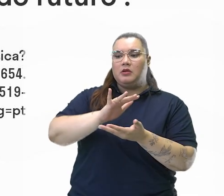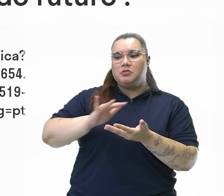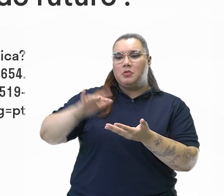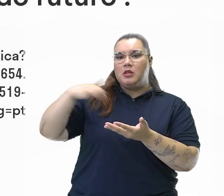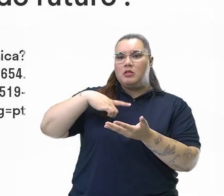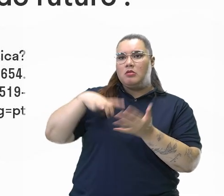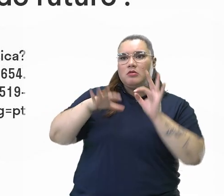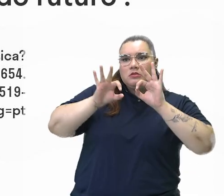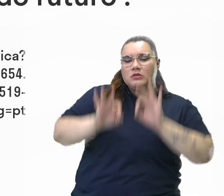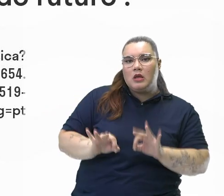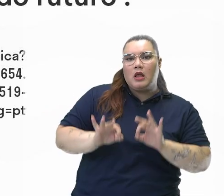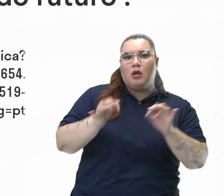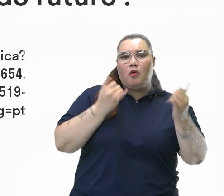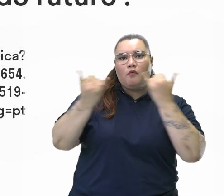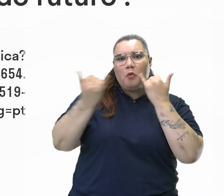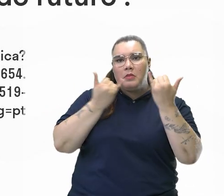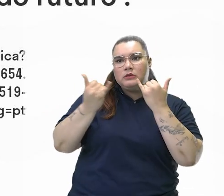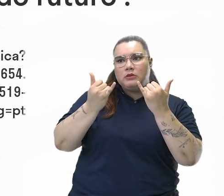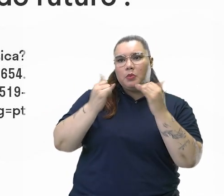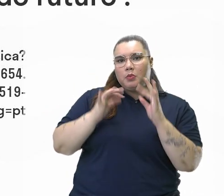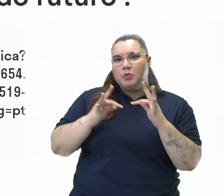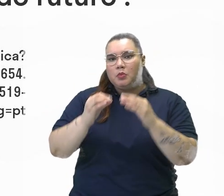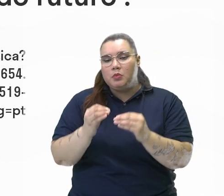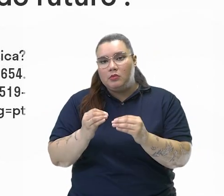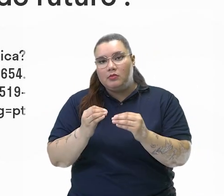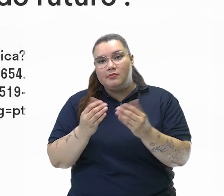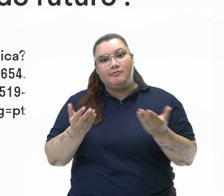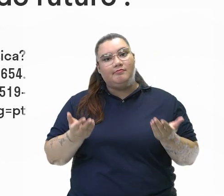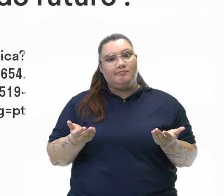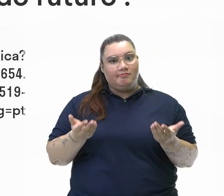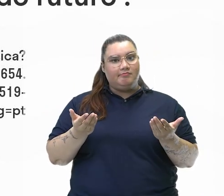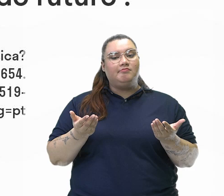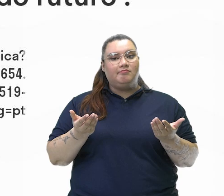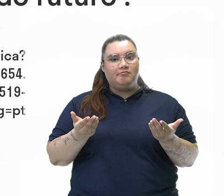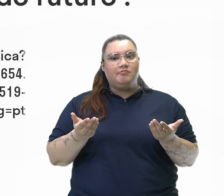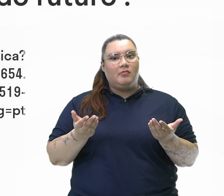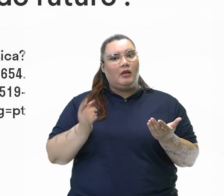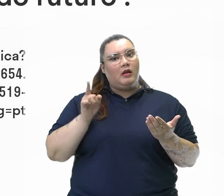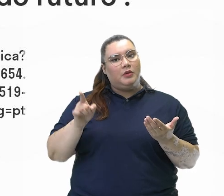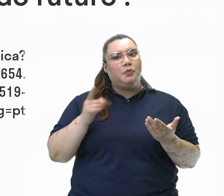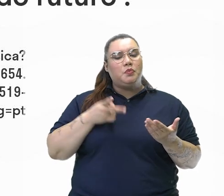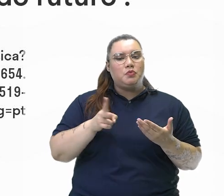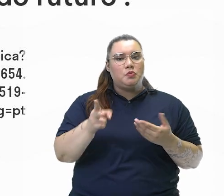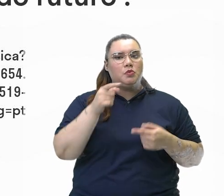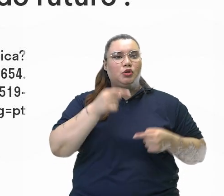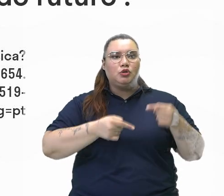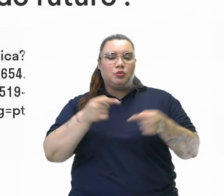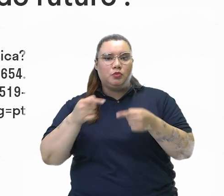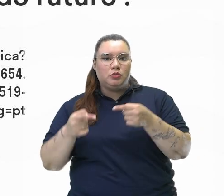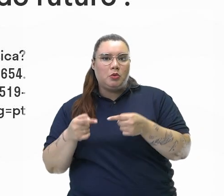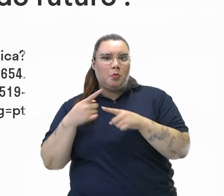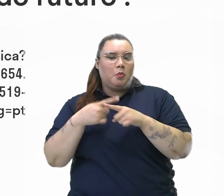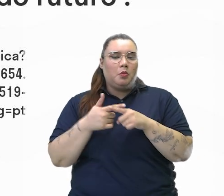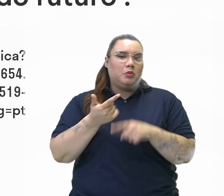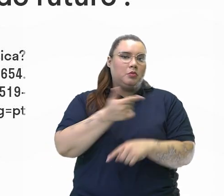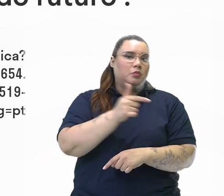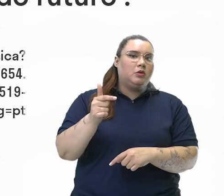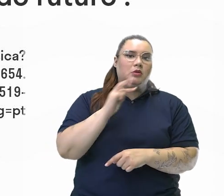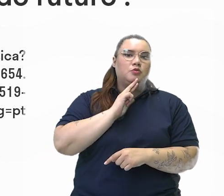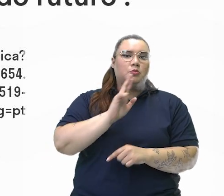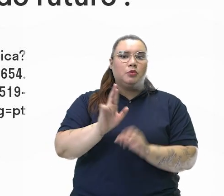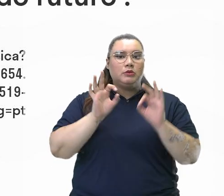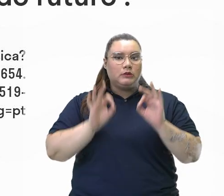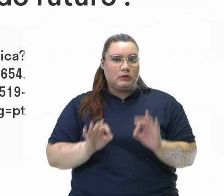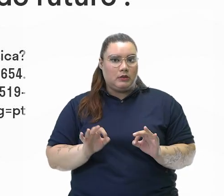não, então, também é uma questão discutida pela filosofia da